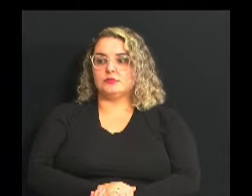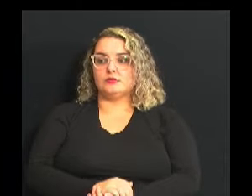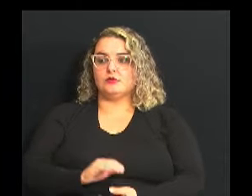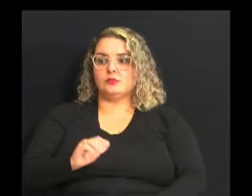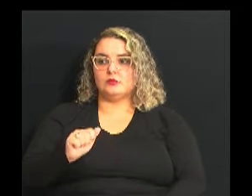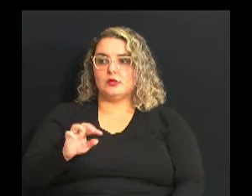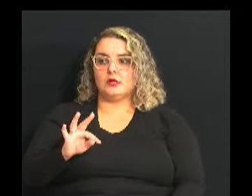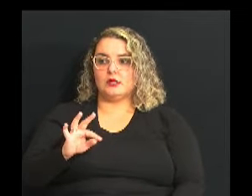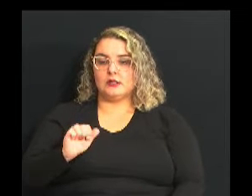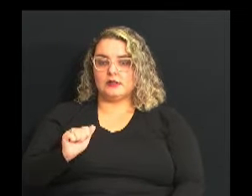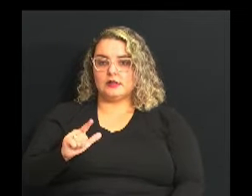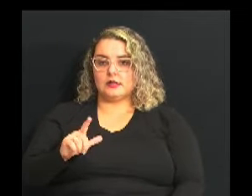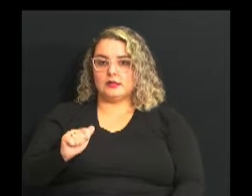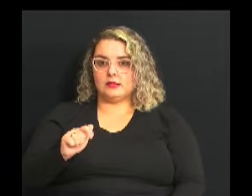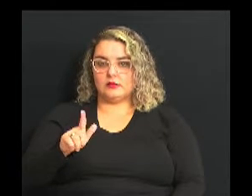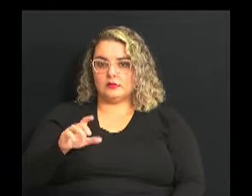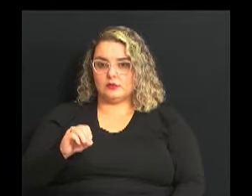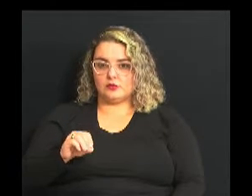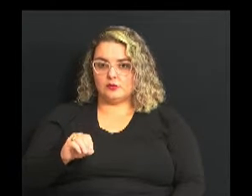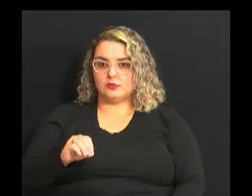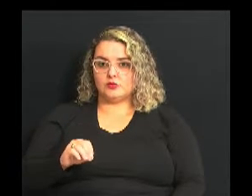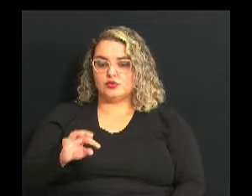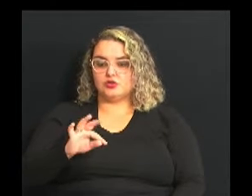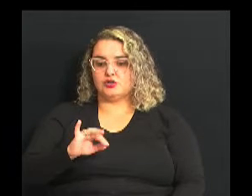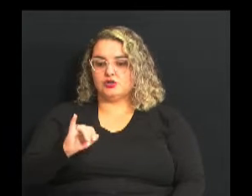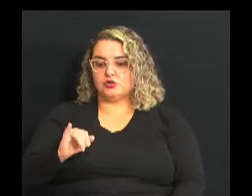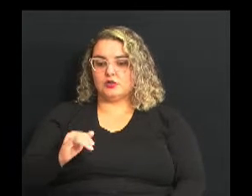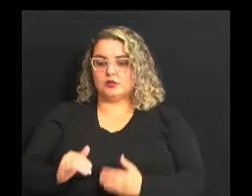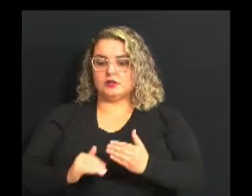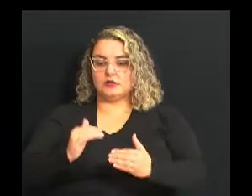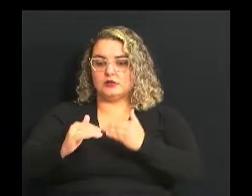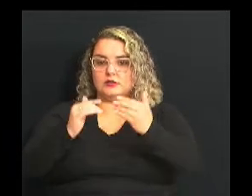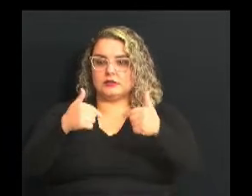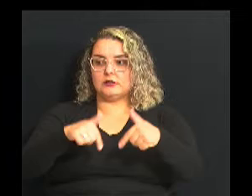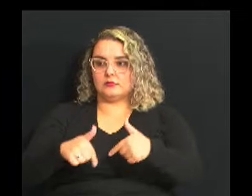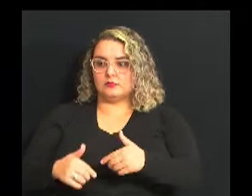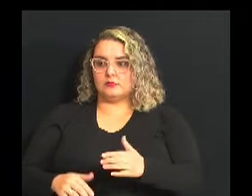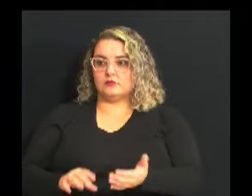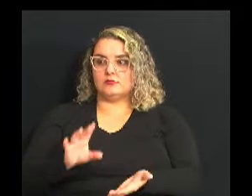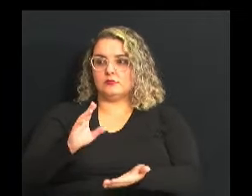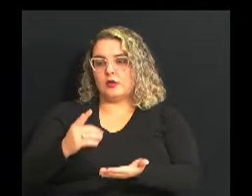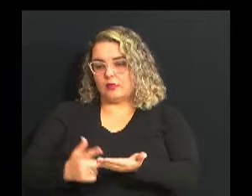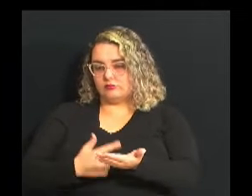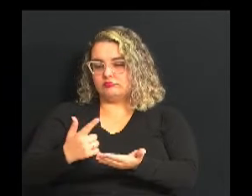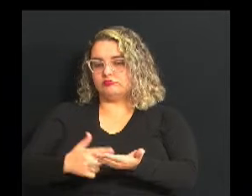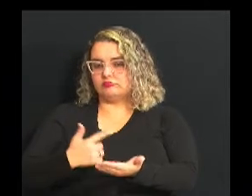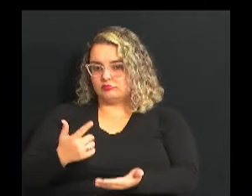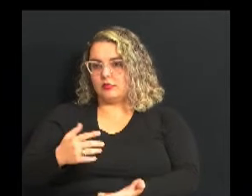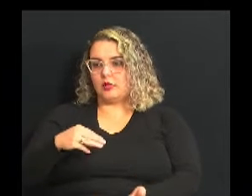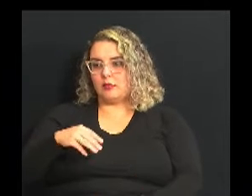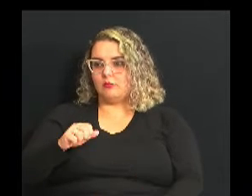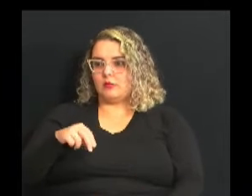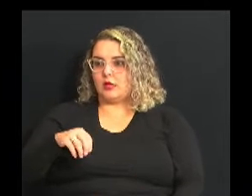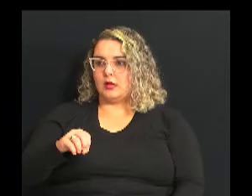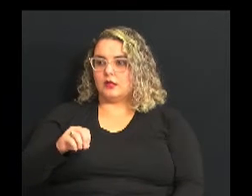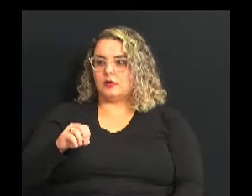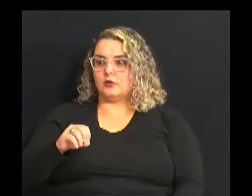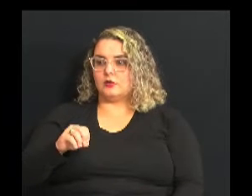TI, que é um manual para o usuário final saber quais são